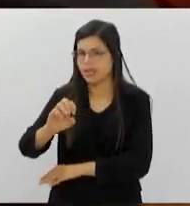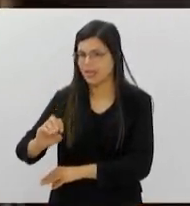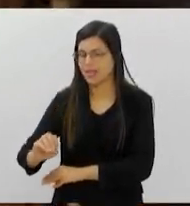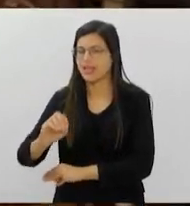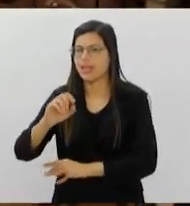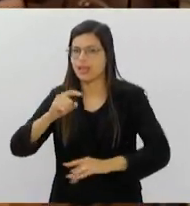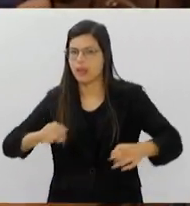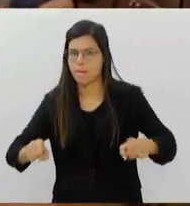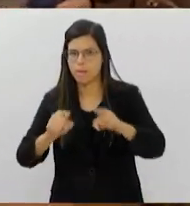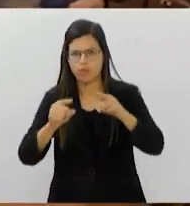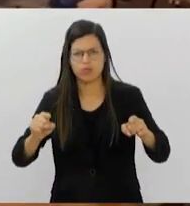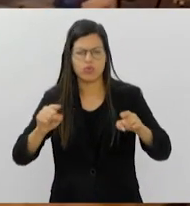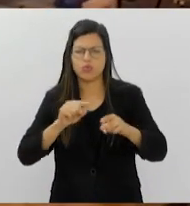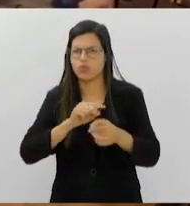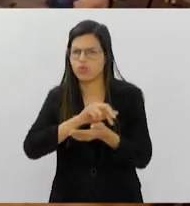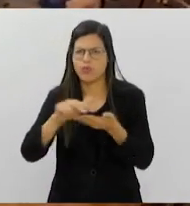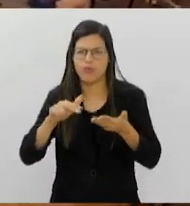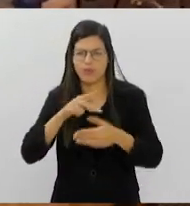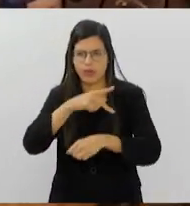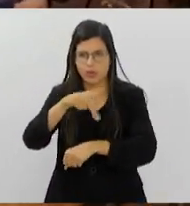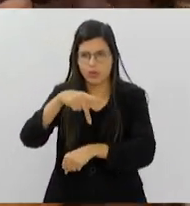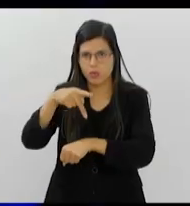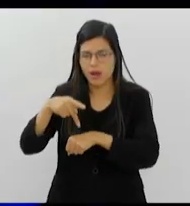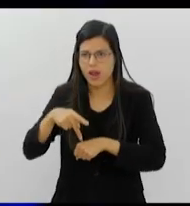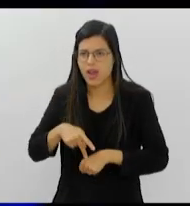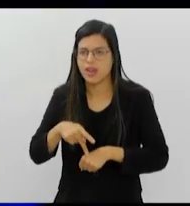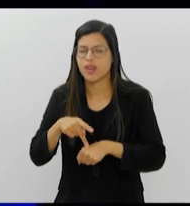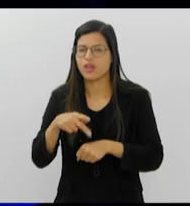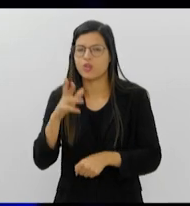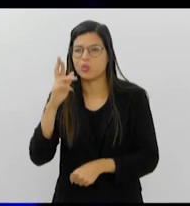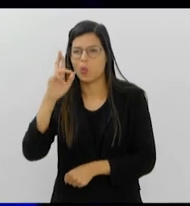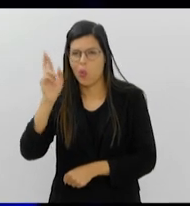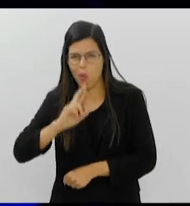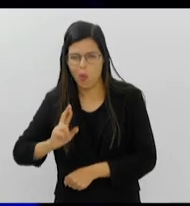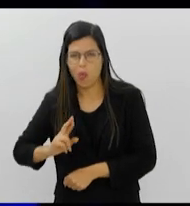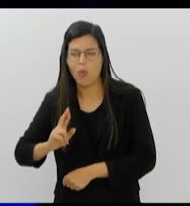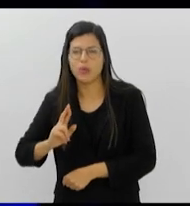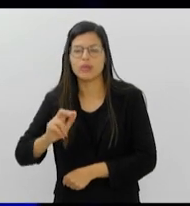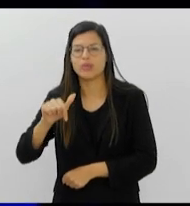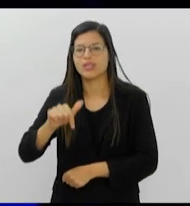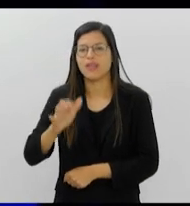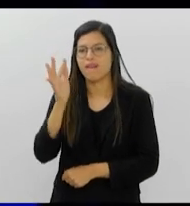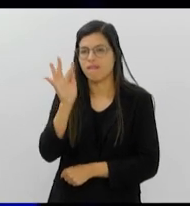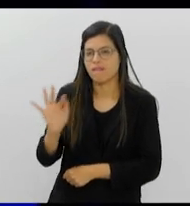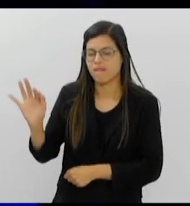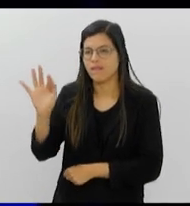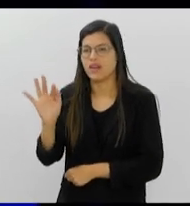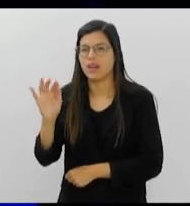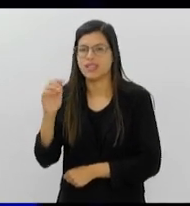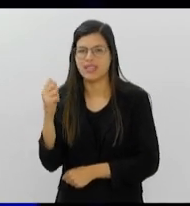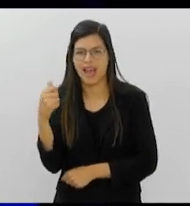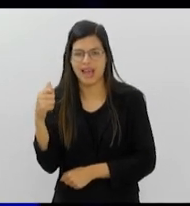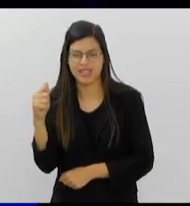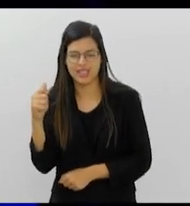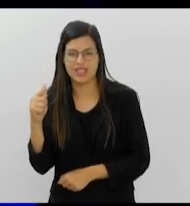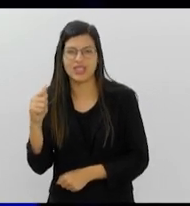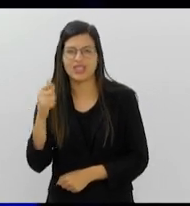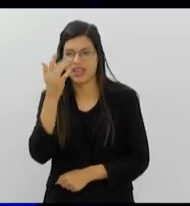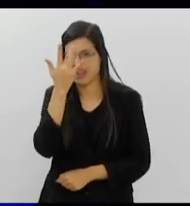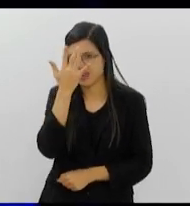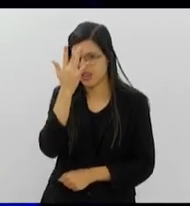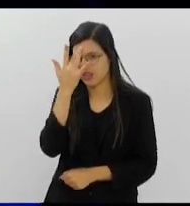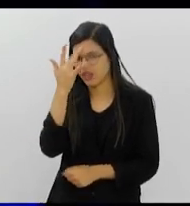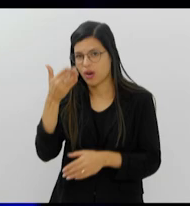de diversos países, incluindo harpistas da Rússia, França, Argentina e Índia, que participam do G20, e também